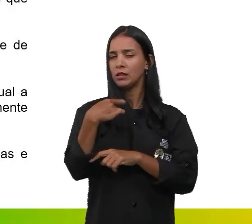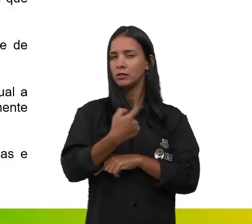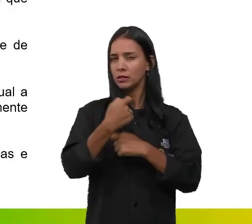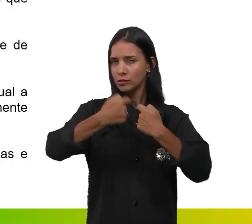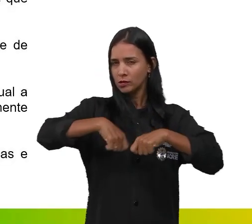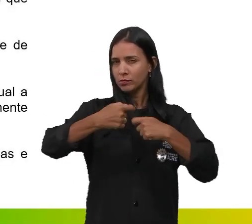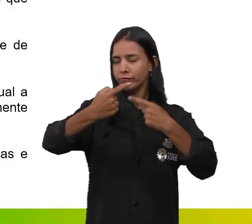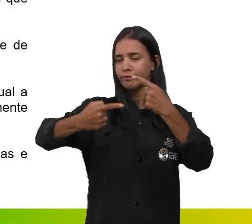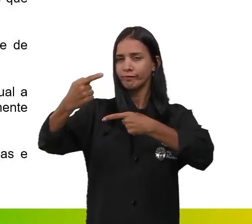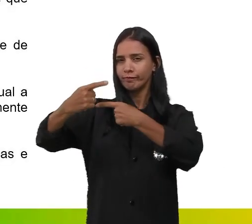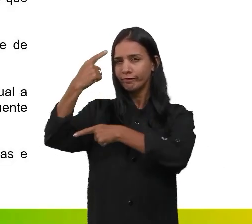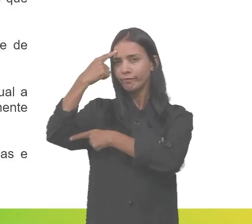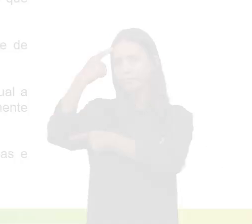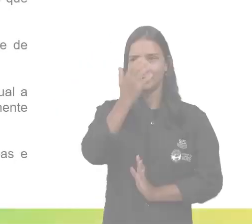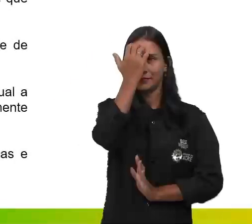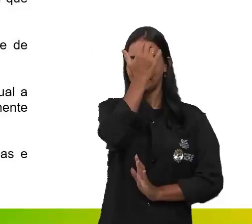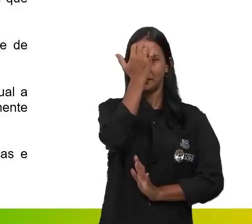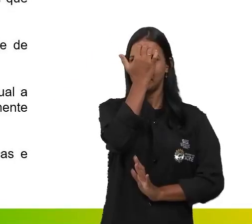pensado. Bom,